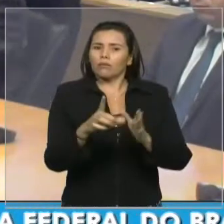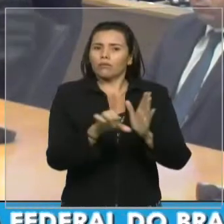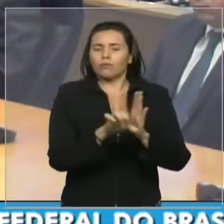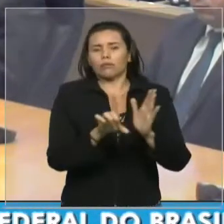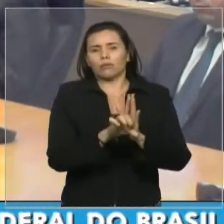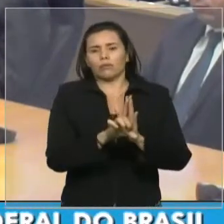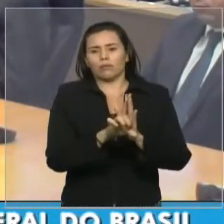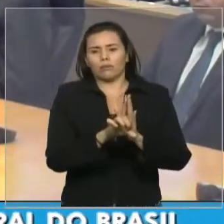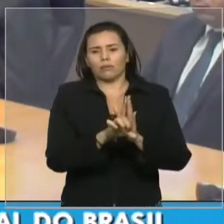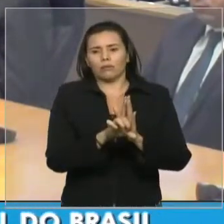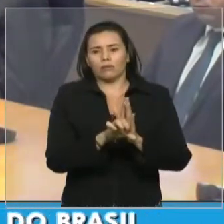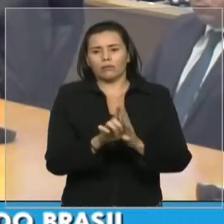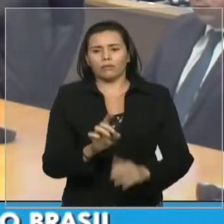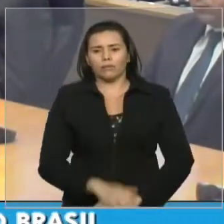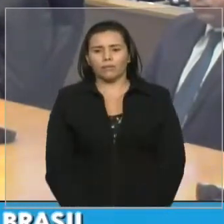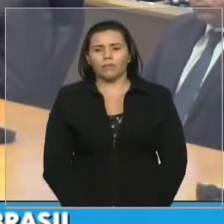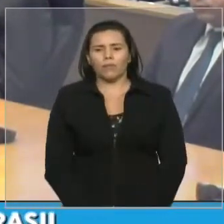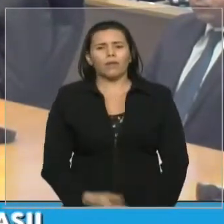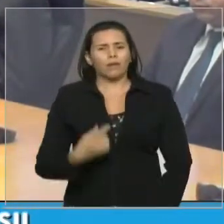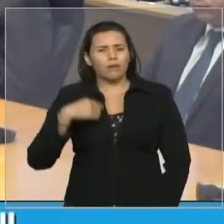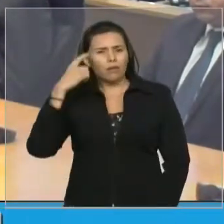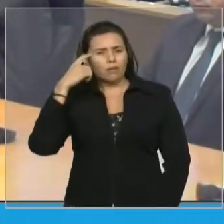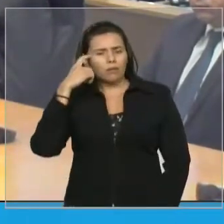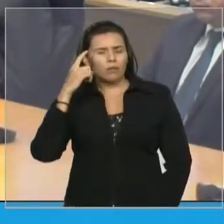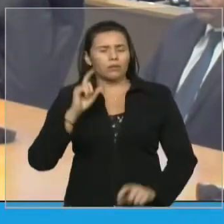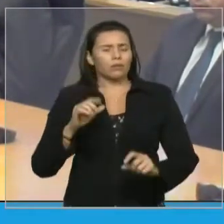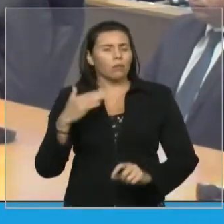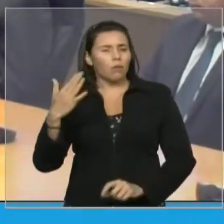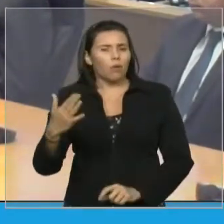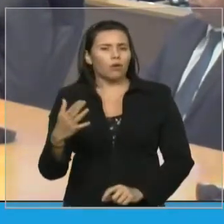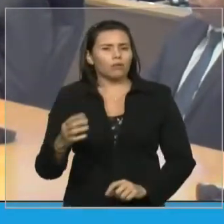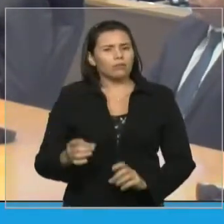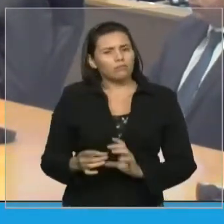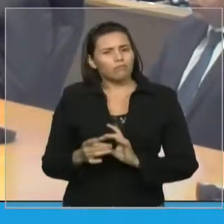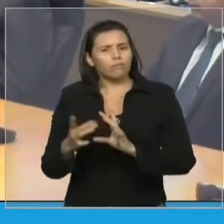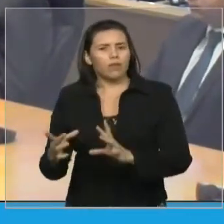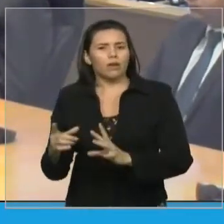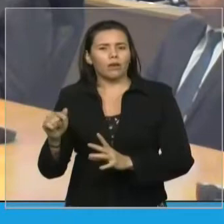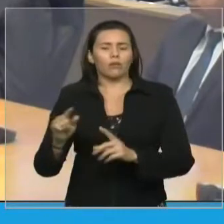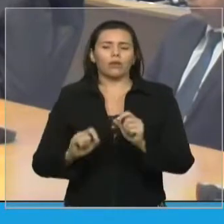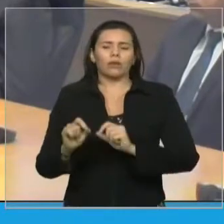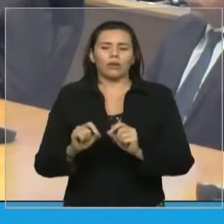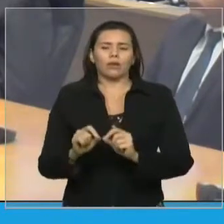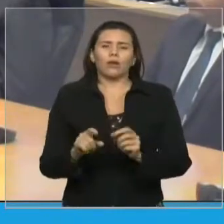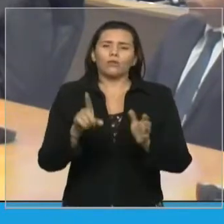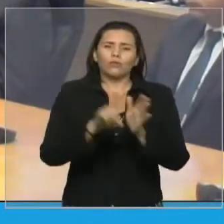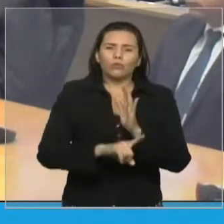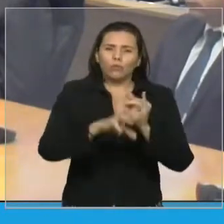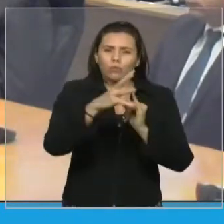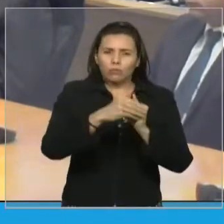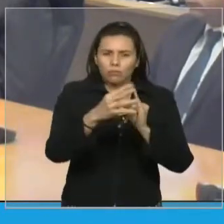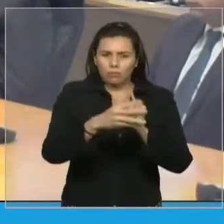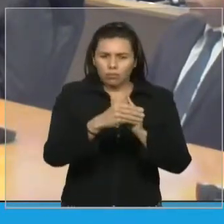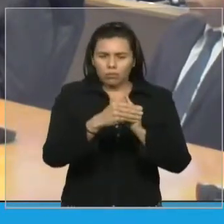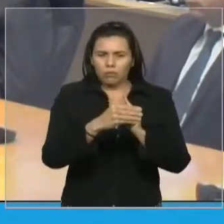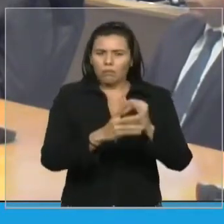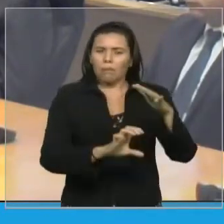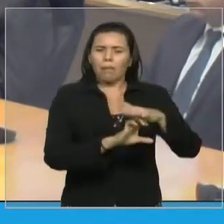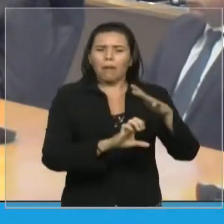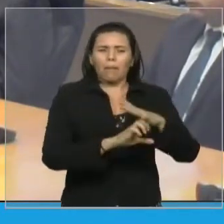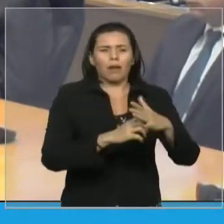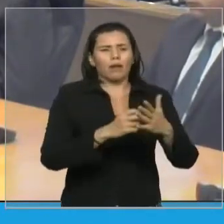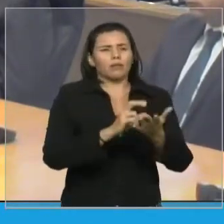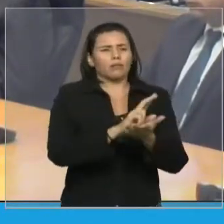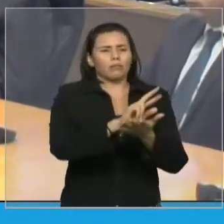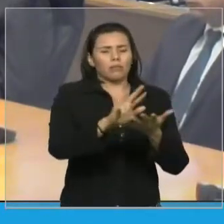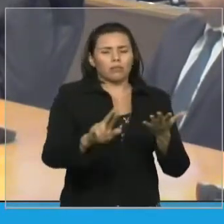Porque, quando se concede os regimes especiais, os benefícios, e é